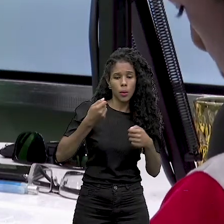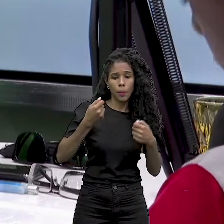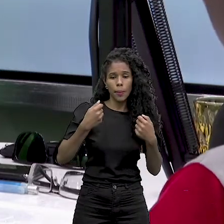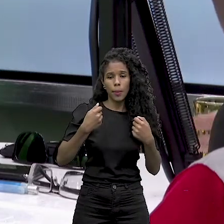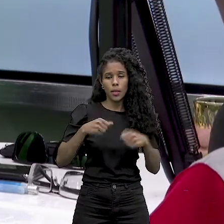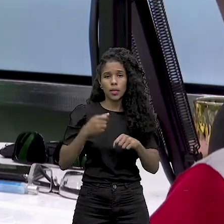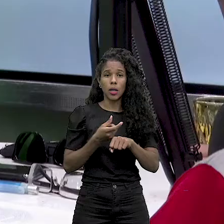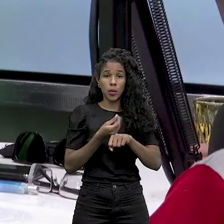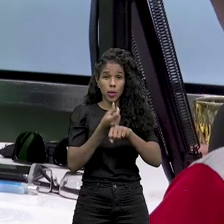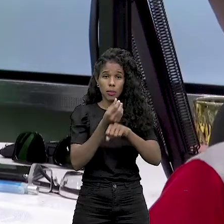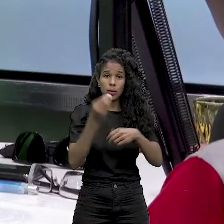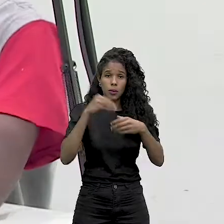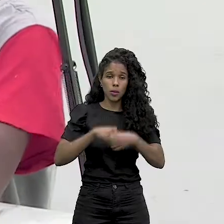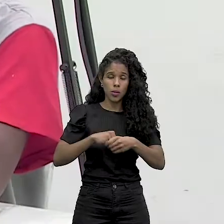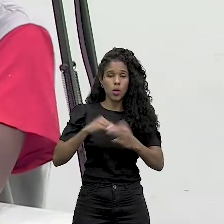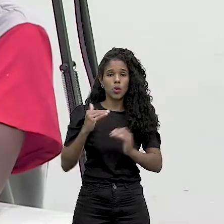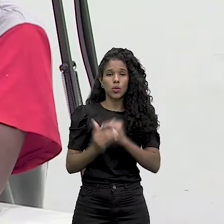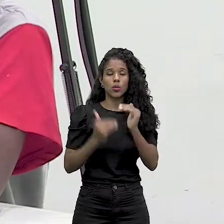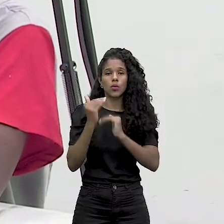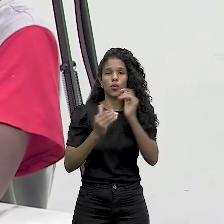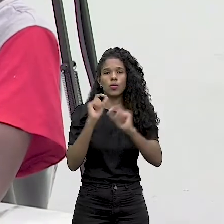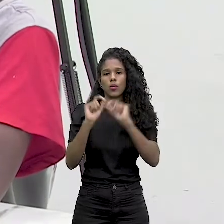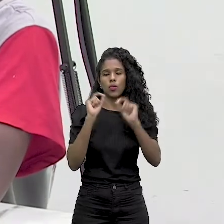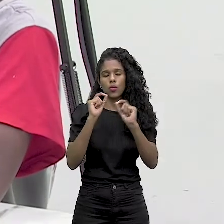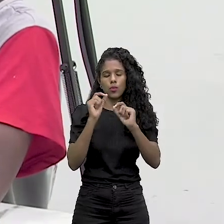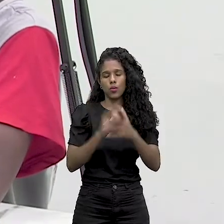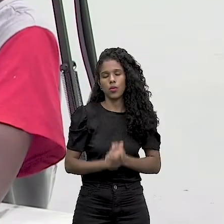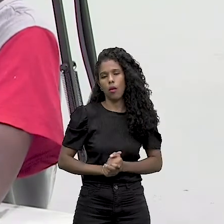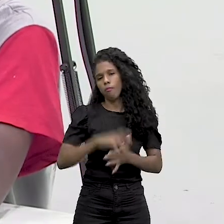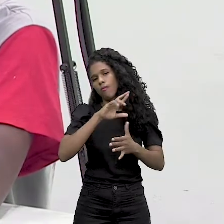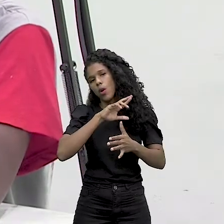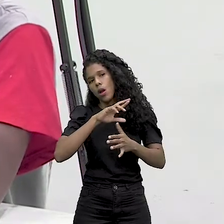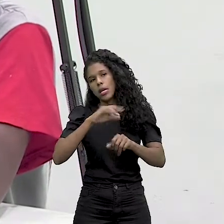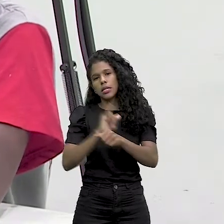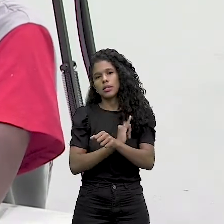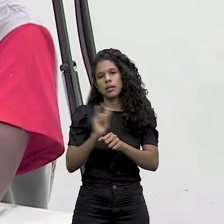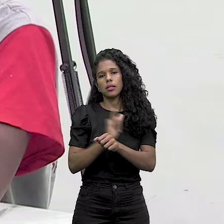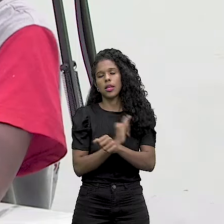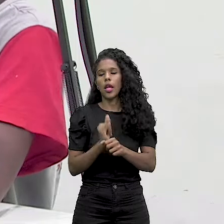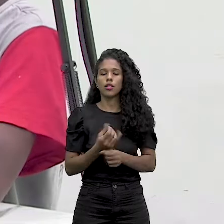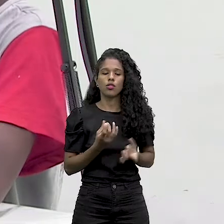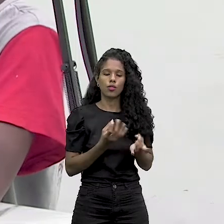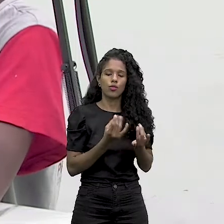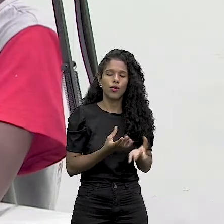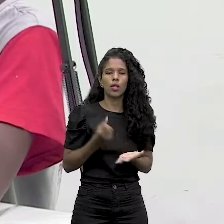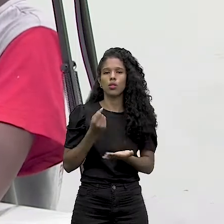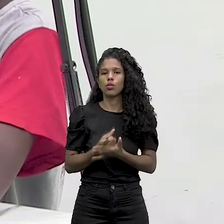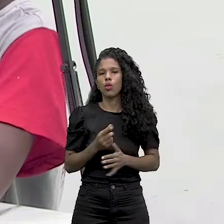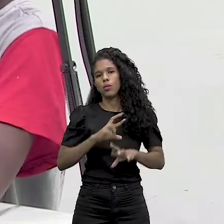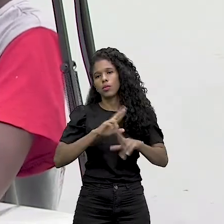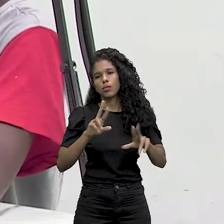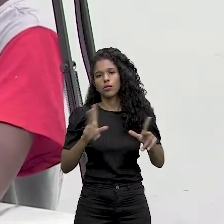diante. Novas tecnologias. Na sua opinião, a globalização influenciou de maneira direta ou indireta